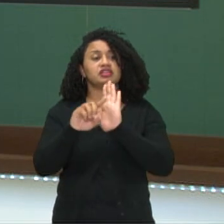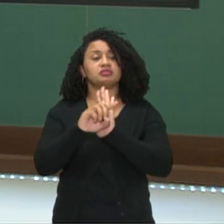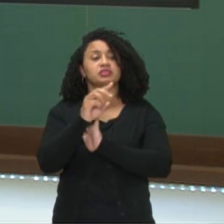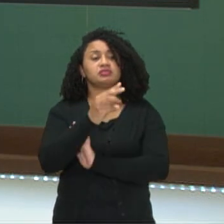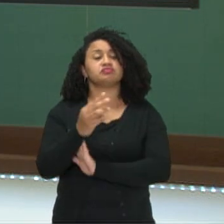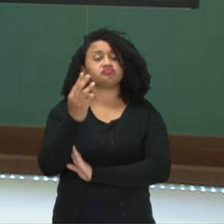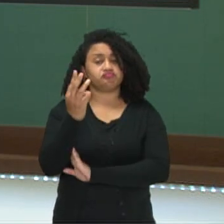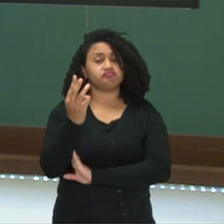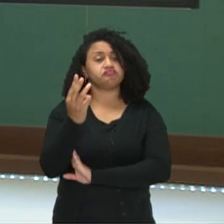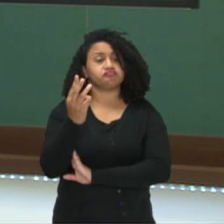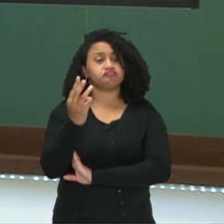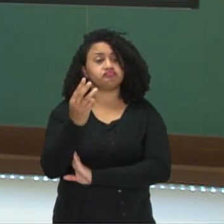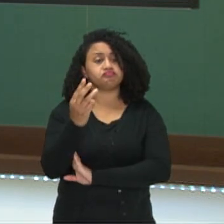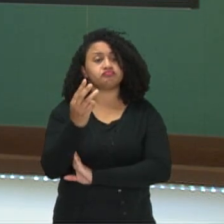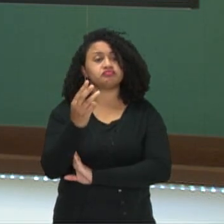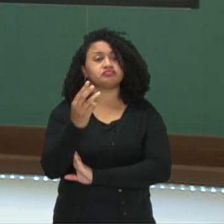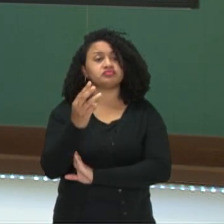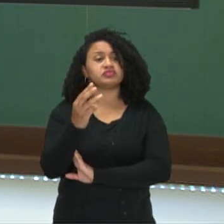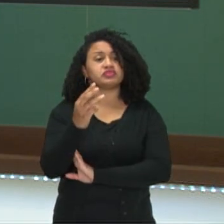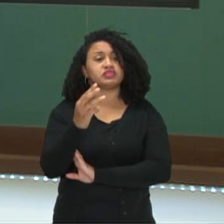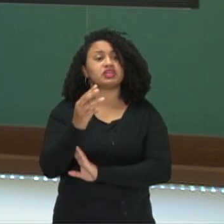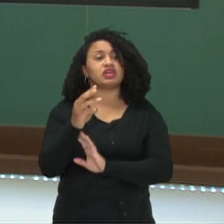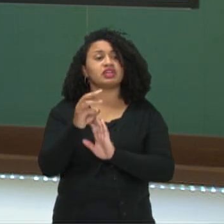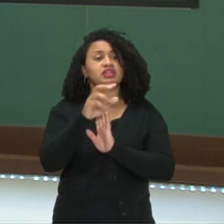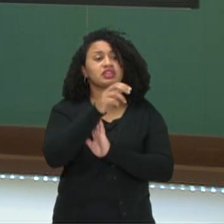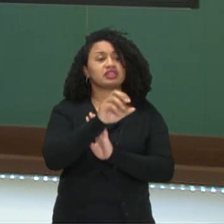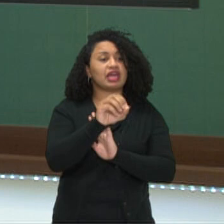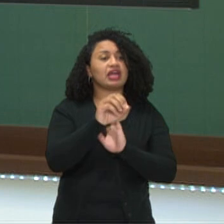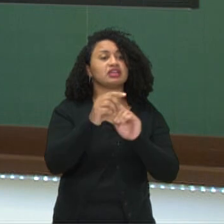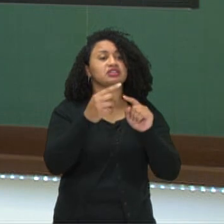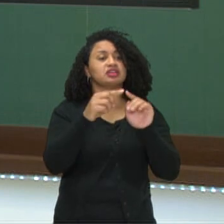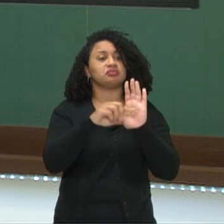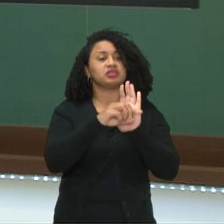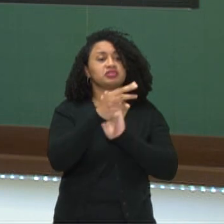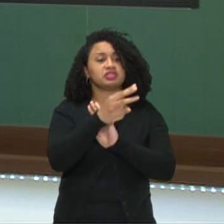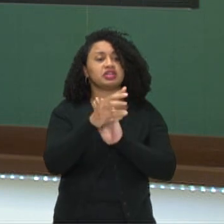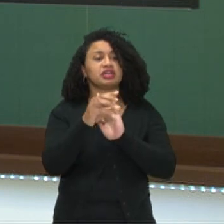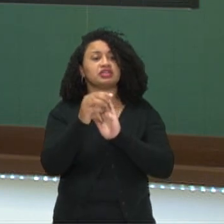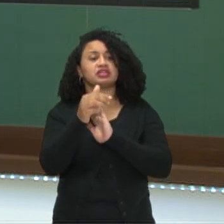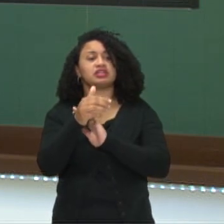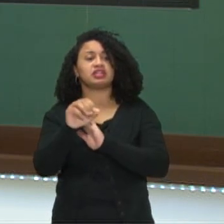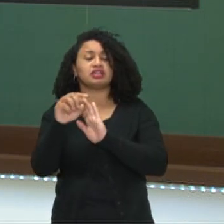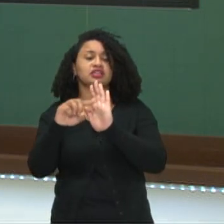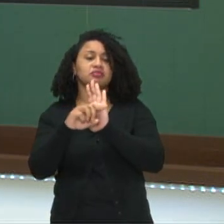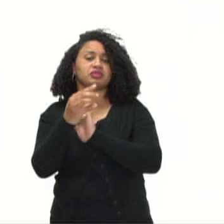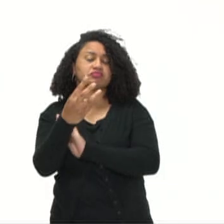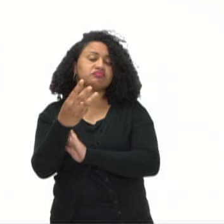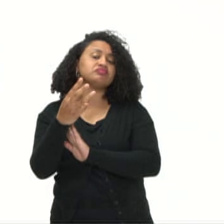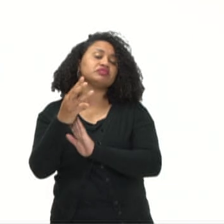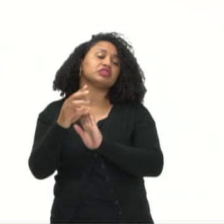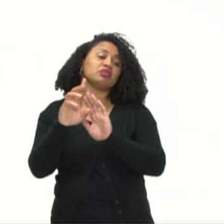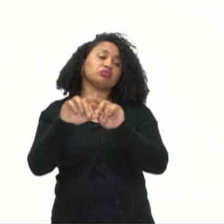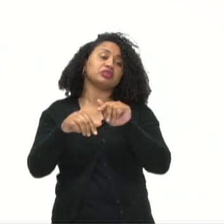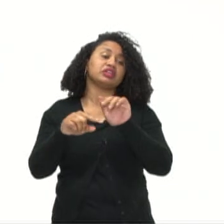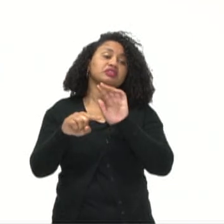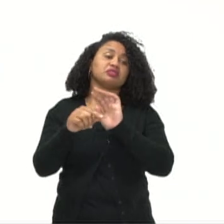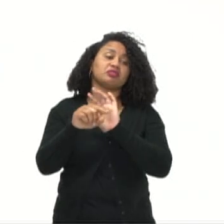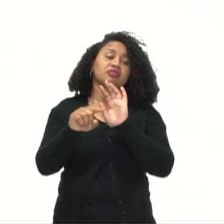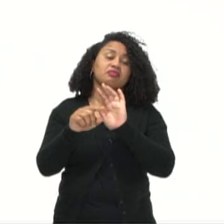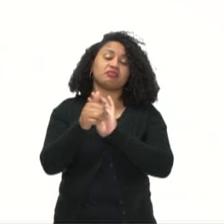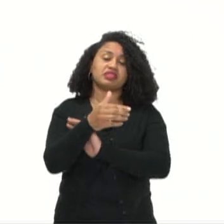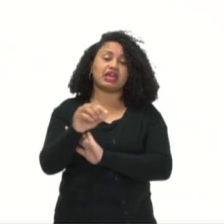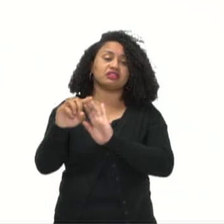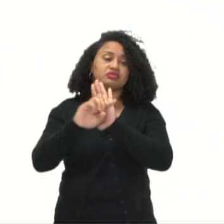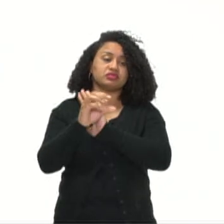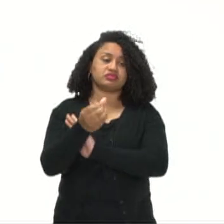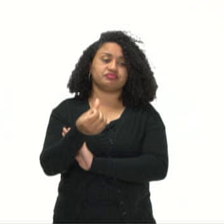3. 10 elevado a menos 3 vezes 10 elevado a menos 3, repete a base, soma os points, menos 6. Menos 6 Faraday,